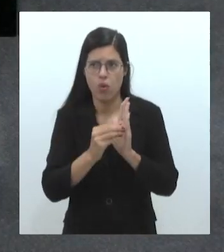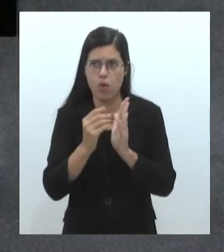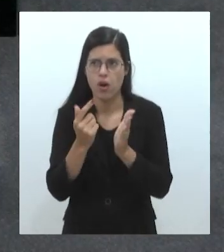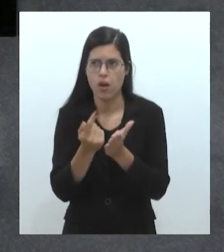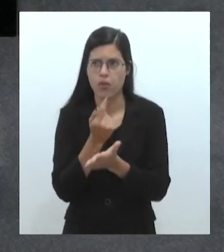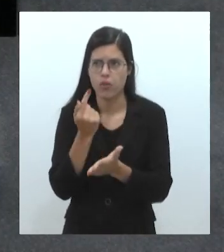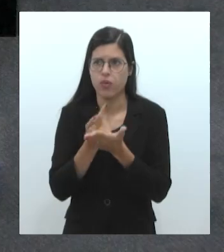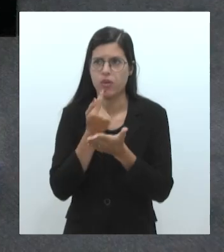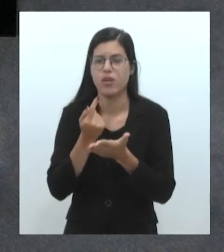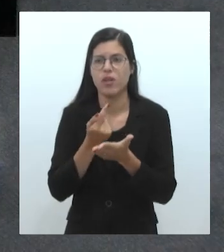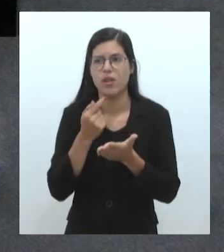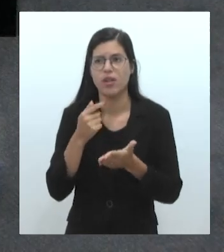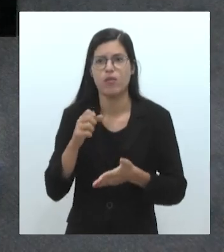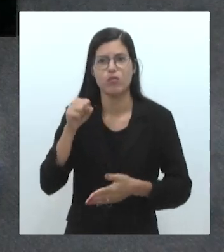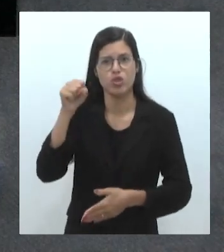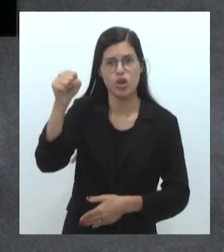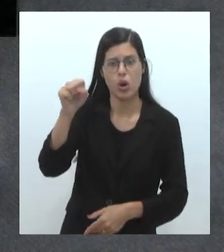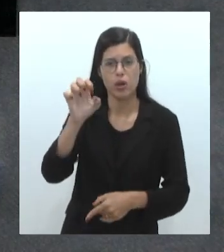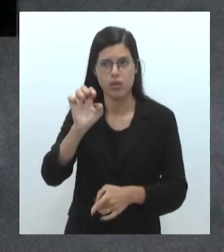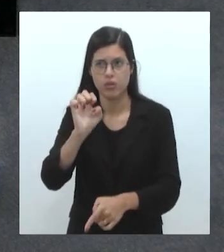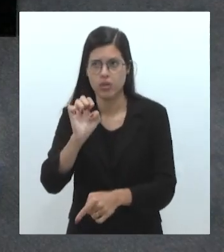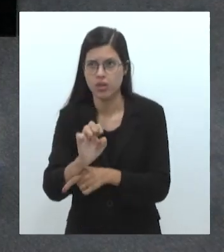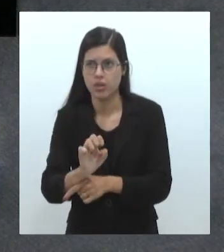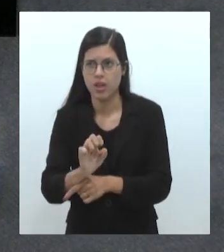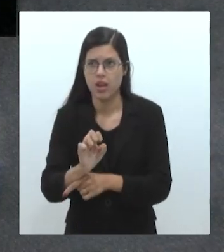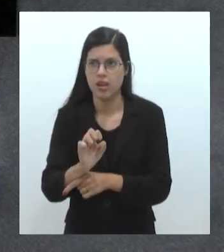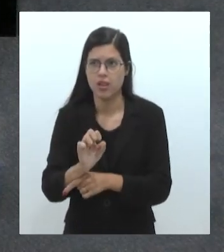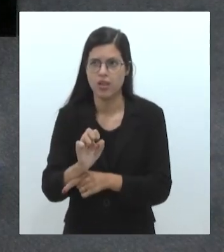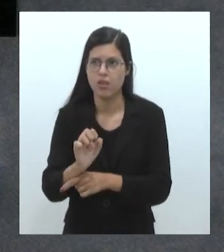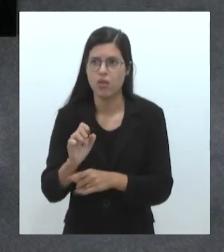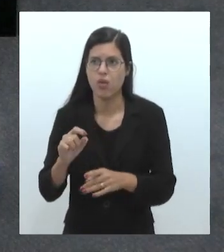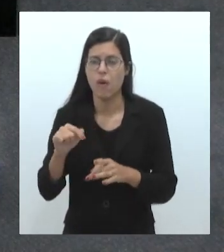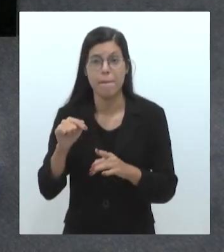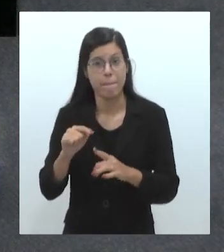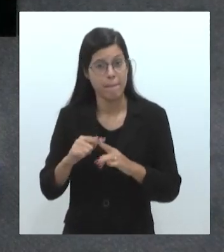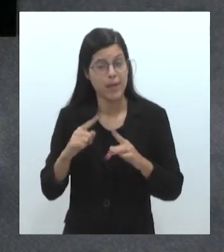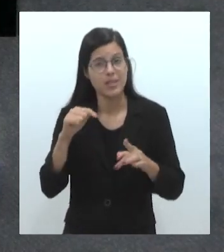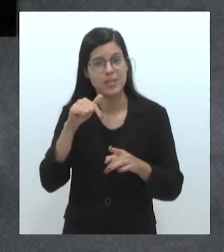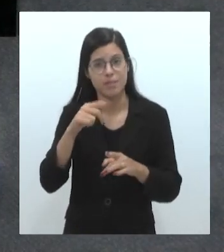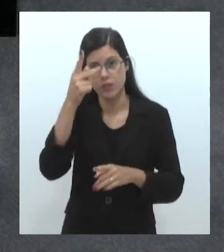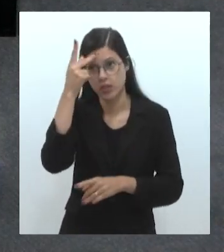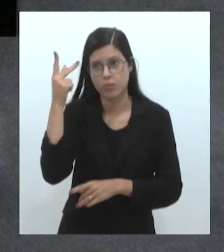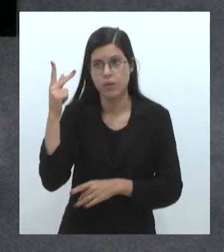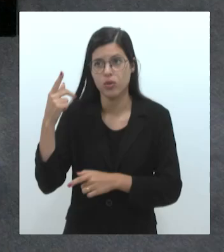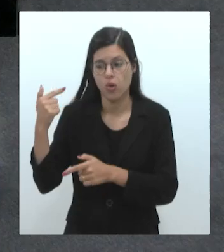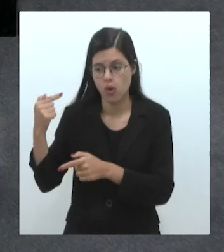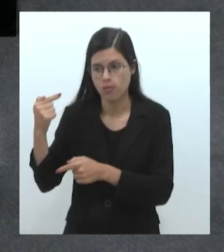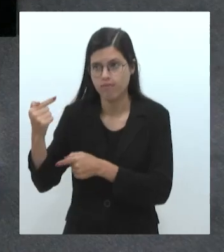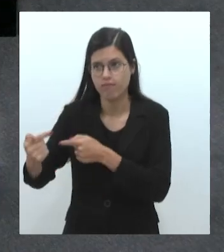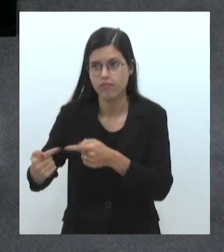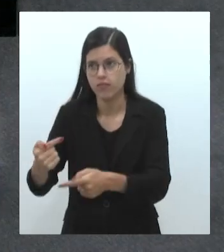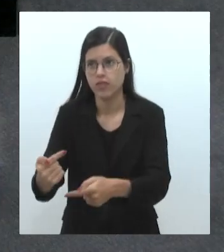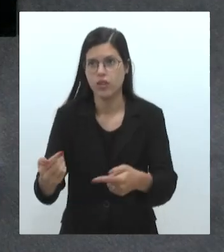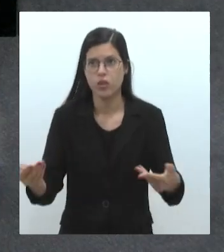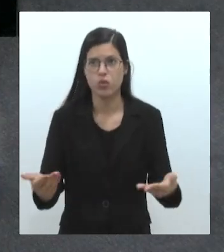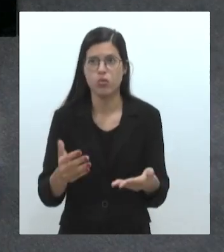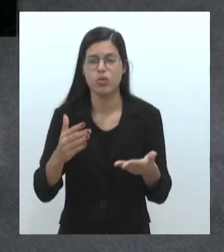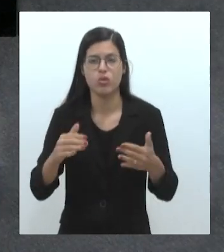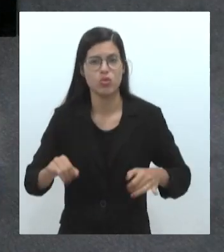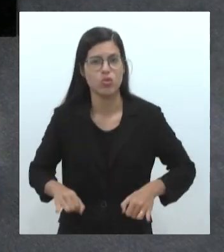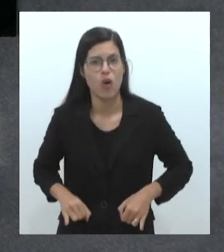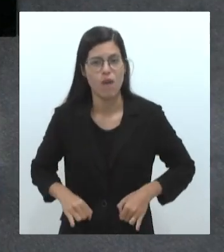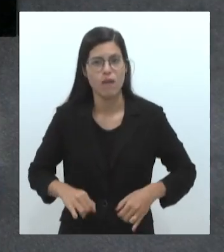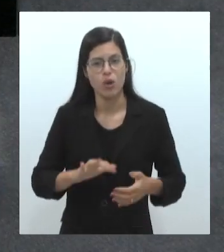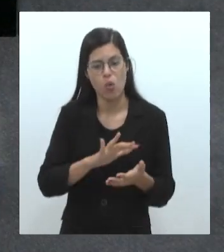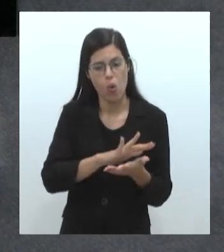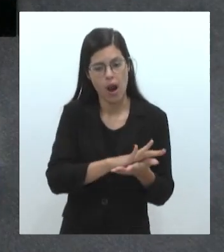herói do Estado. É para lembrar que são os descendentes dessas mesmas pessoas que hoje sofrem com racismo ambiental. Mas